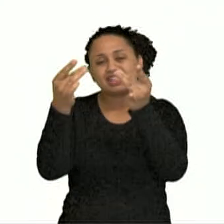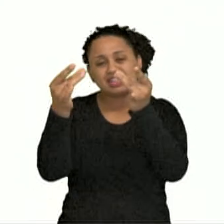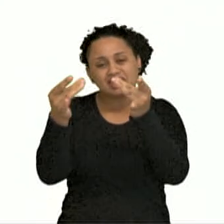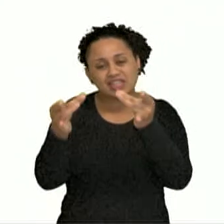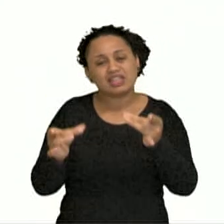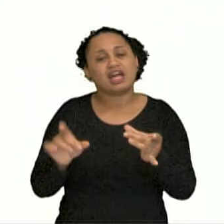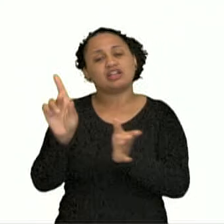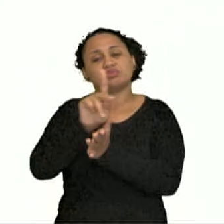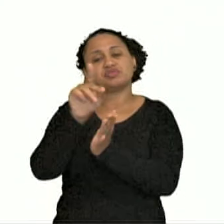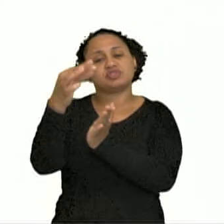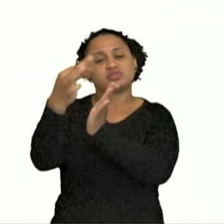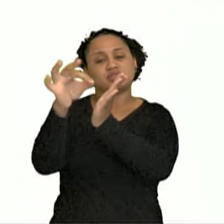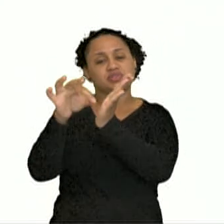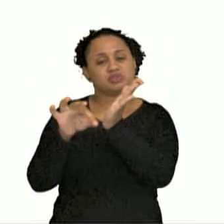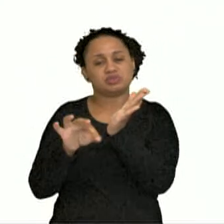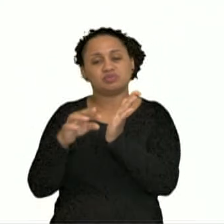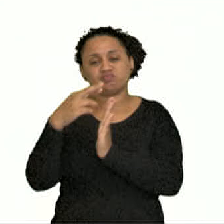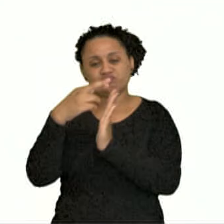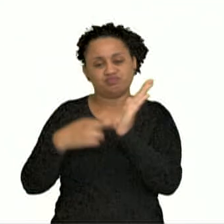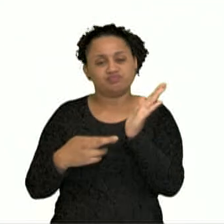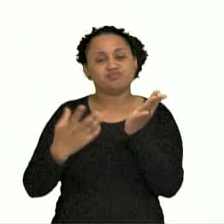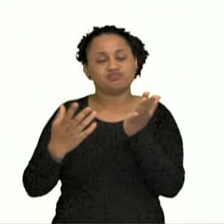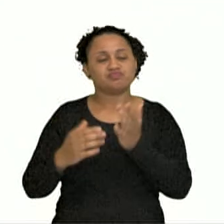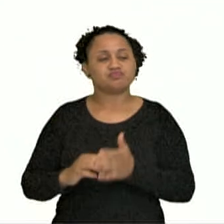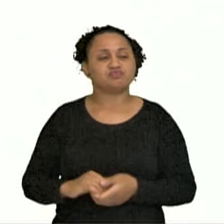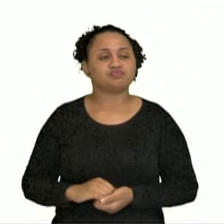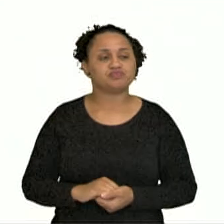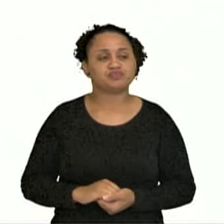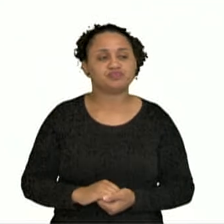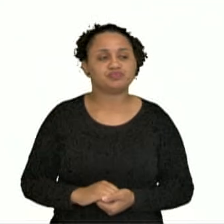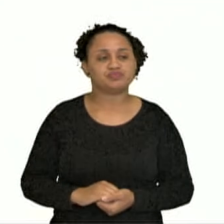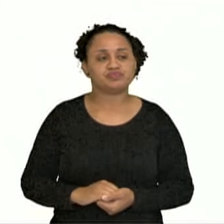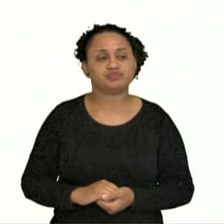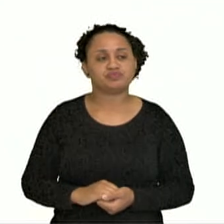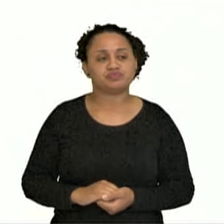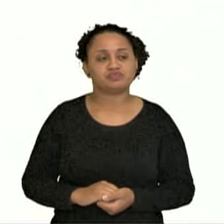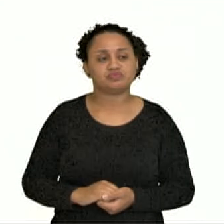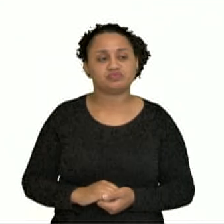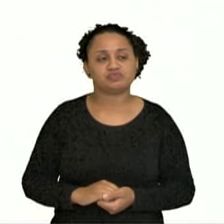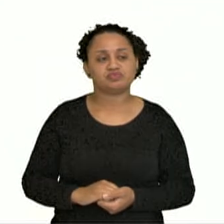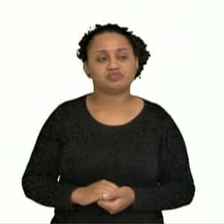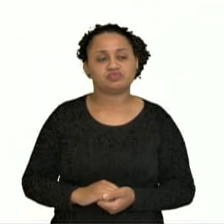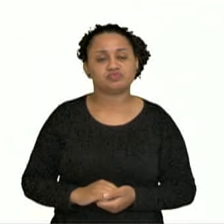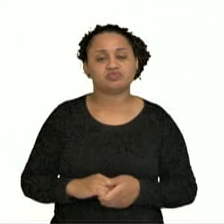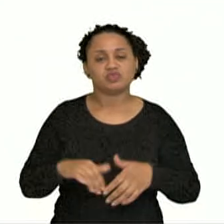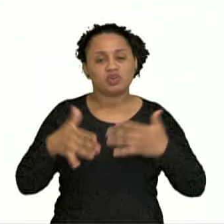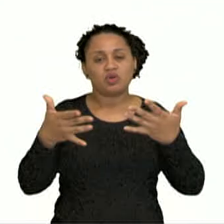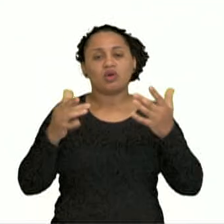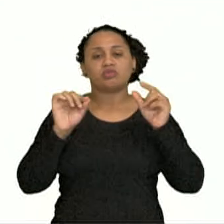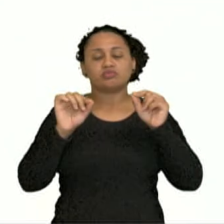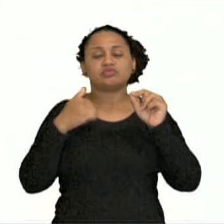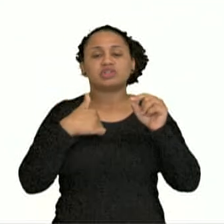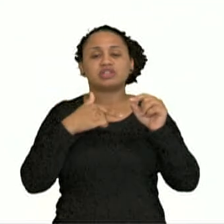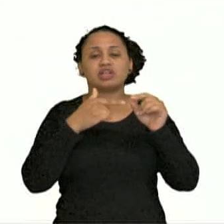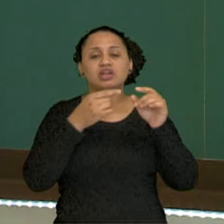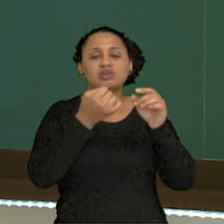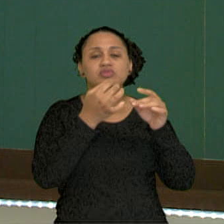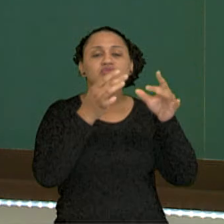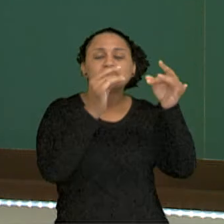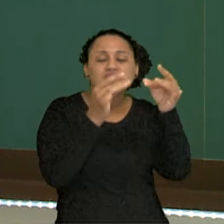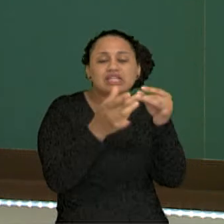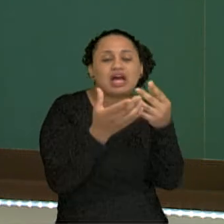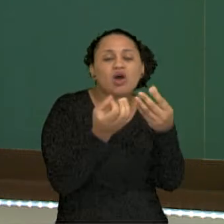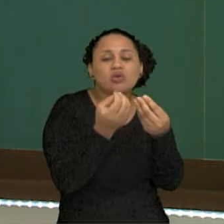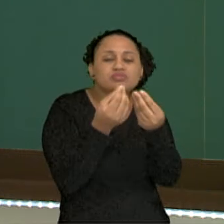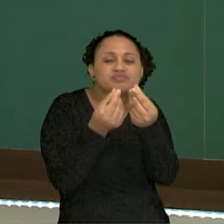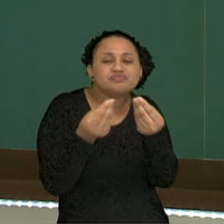detalhes, o texto, né, a redação da autora. Né? Mínimos detalhes com minúcias,